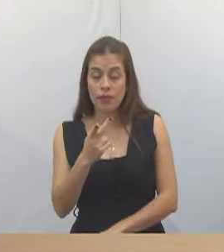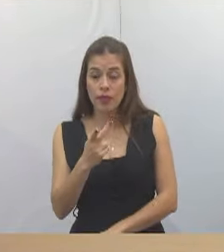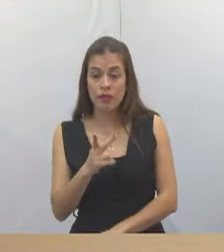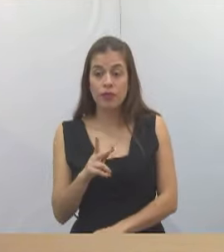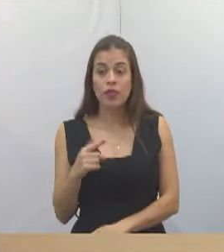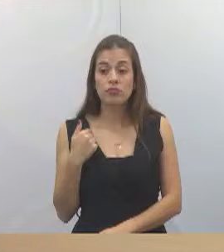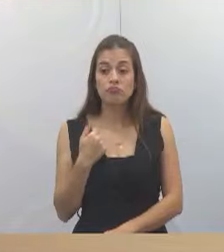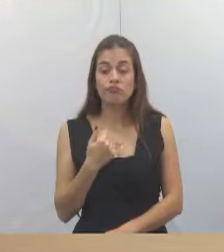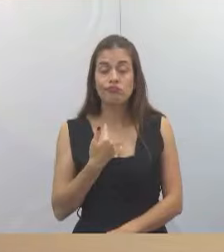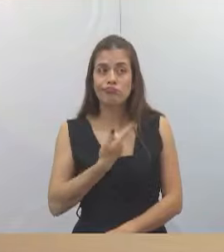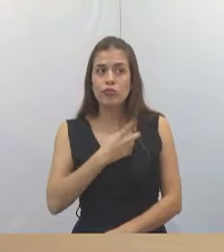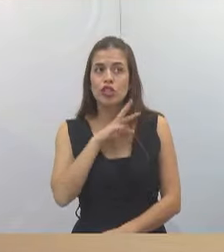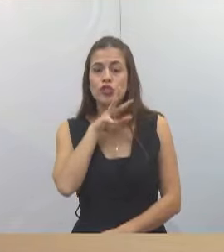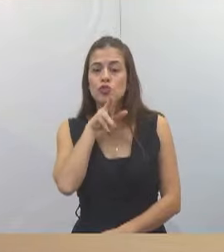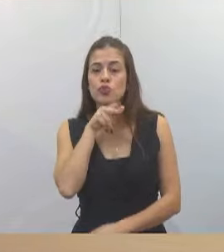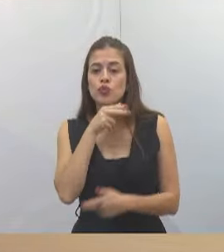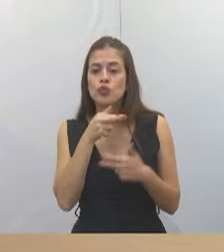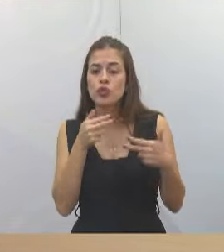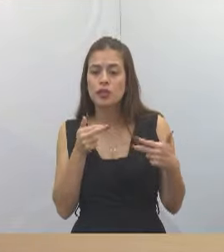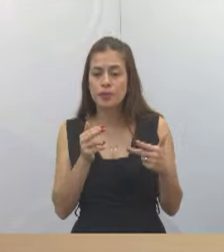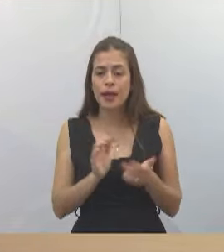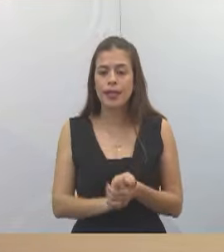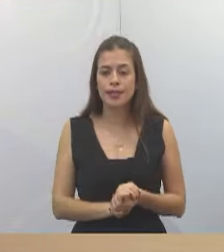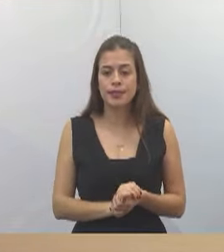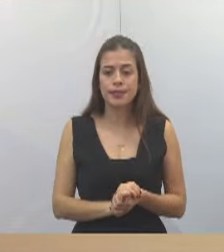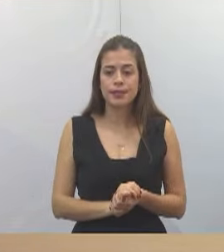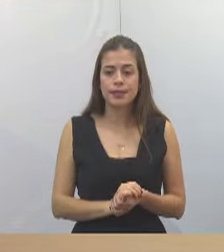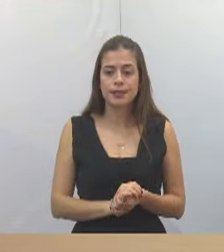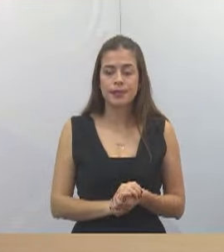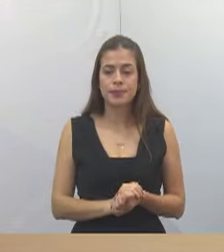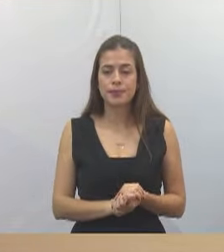dos nossos bichinhos, né, de